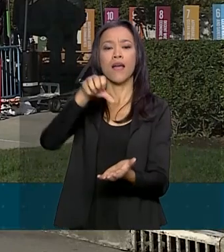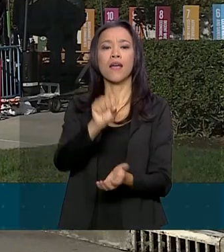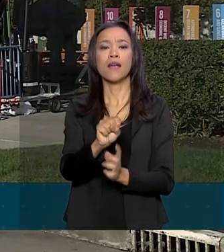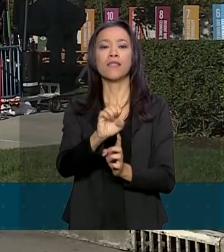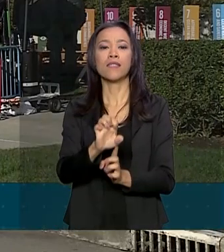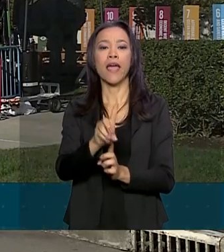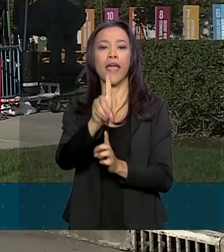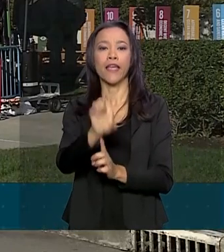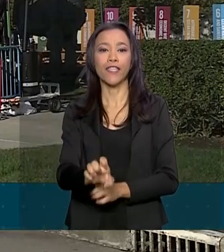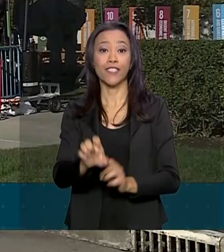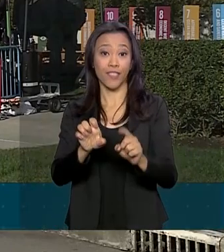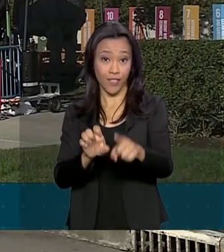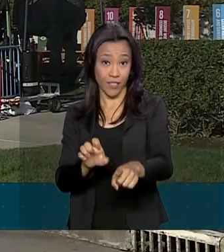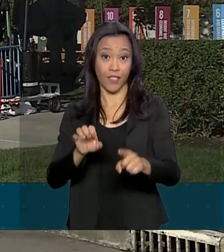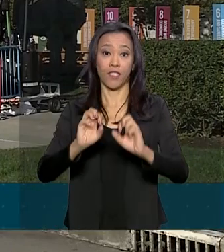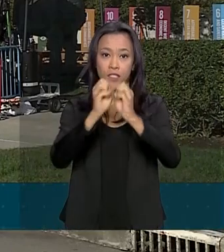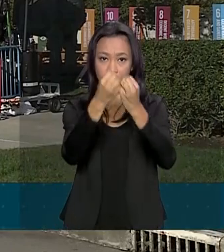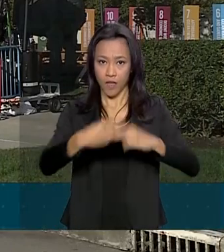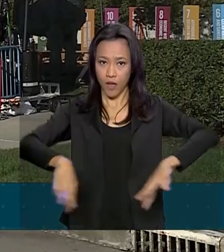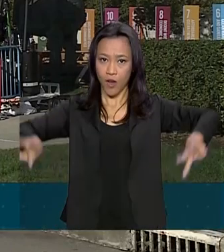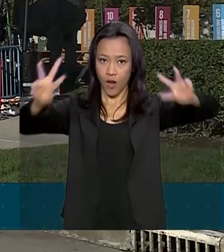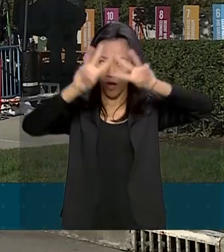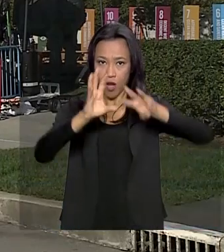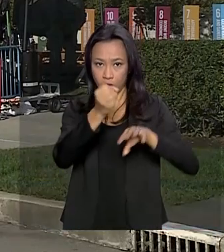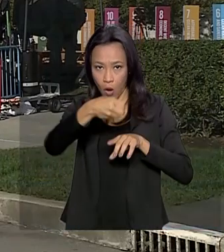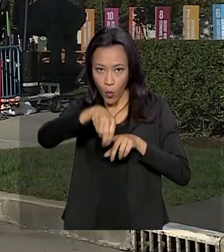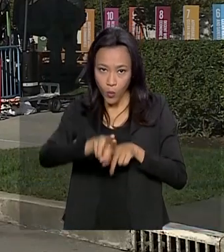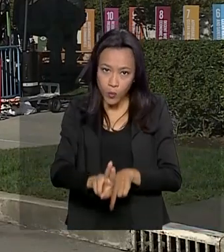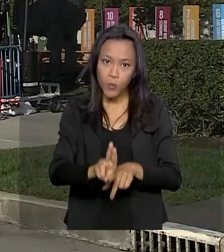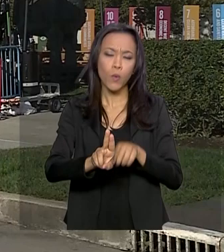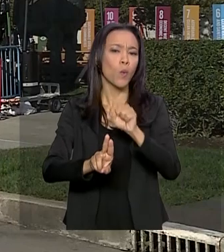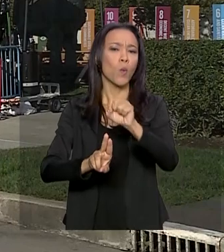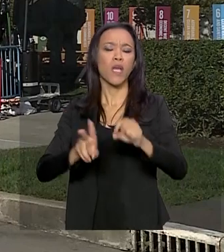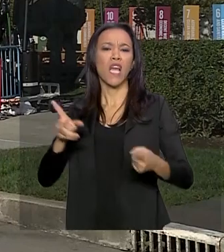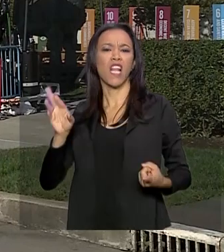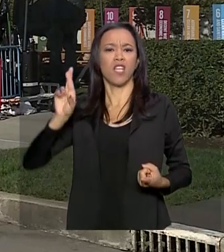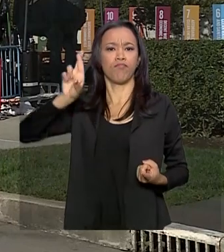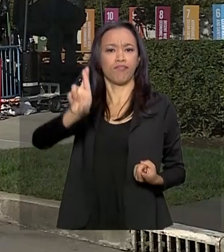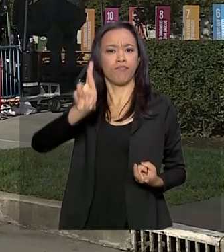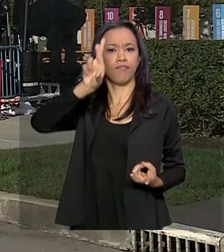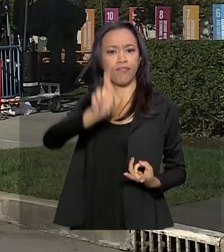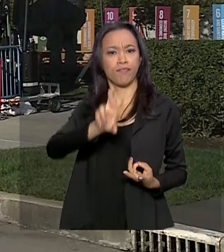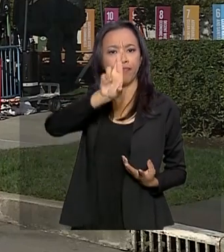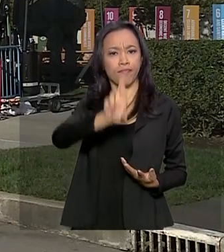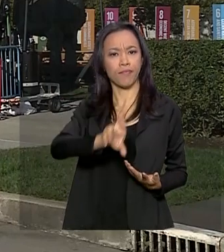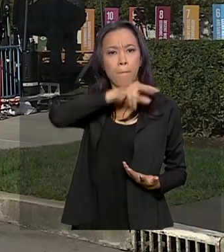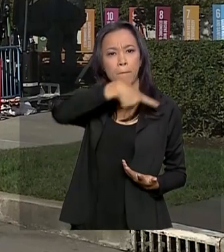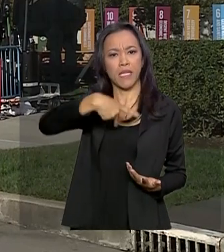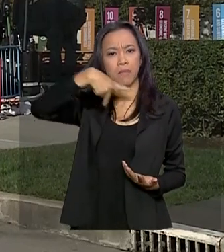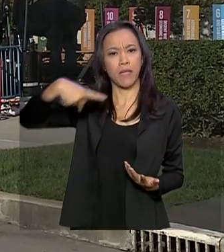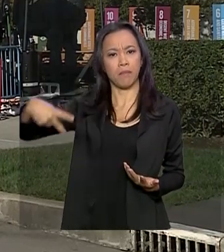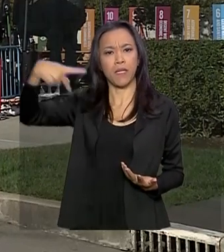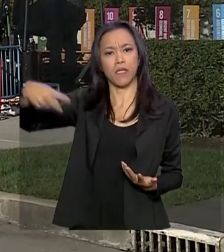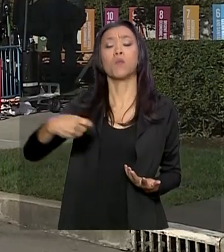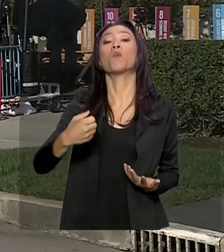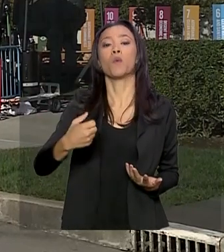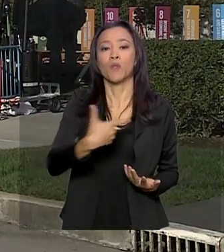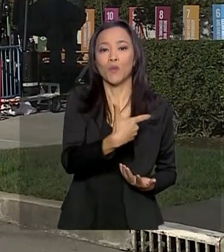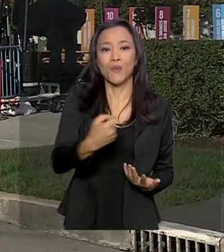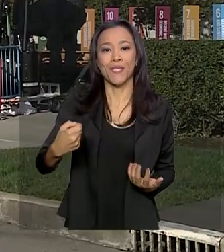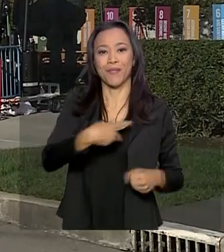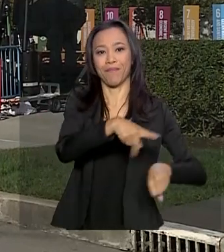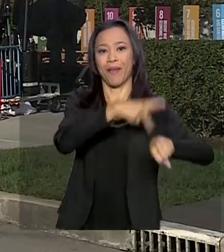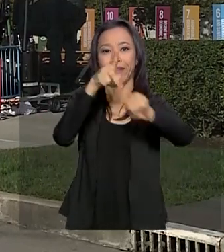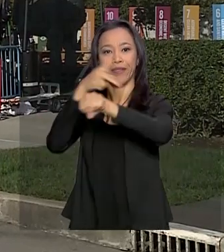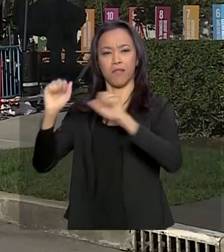74ª assembléia geral da onu que é o dia em que os líderes chefes de estado presidentes de quase 200 países se